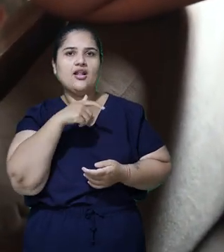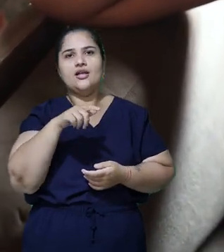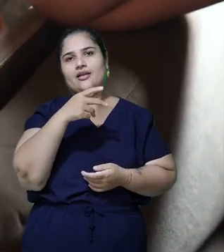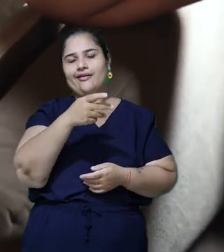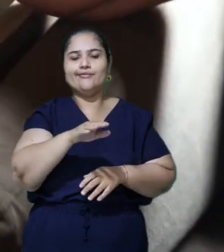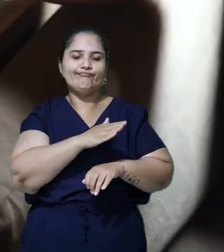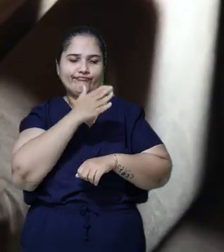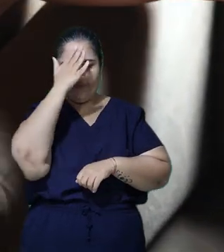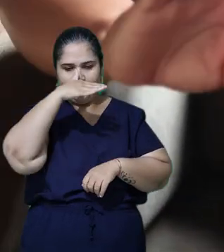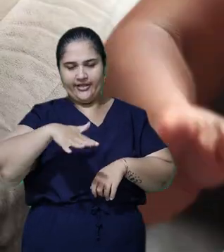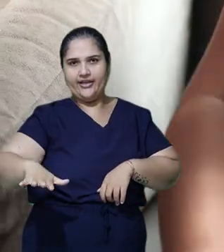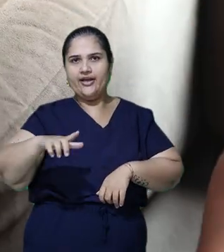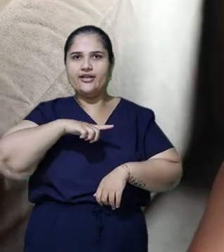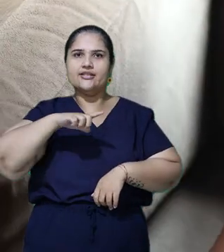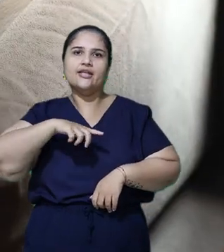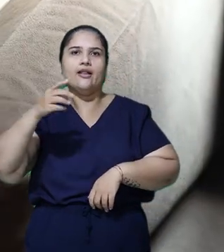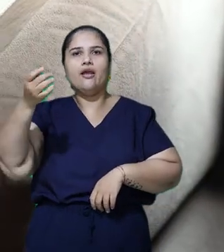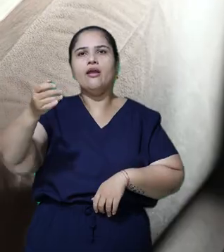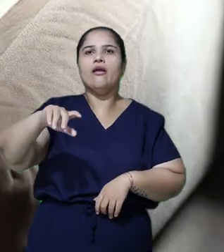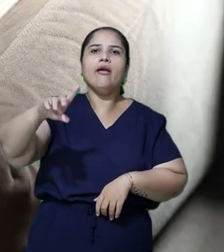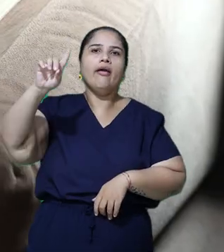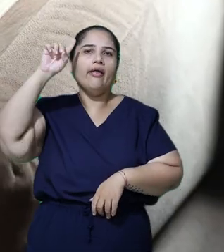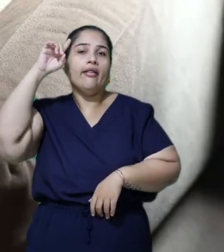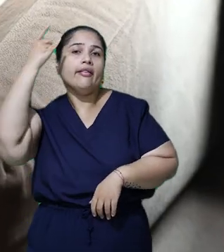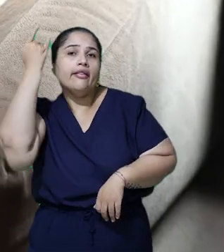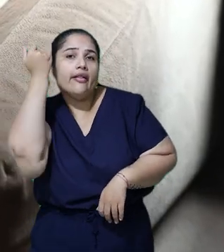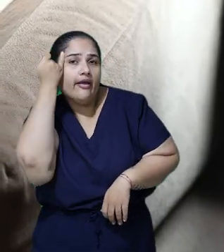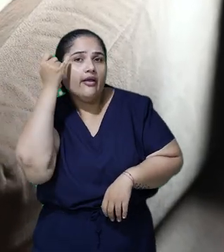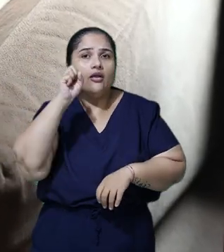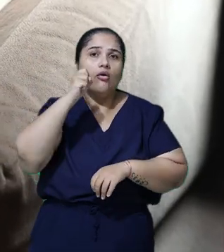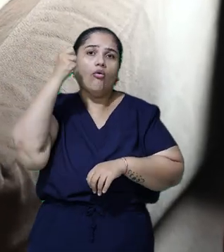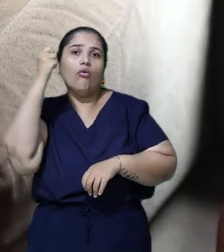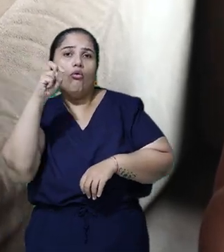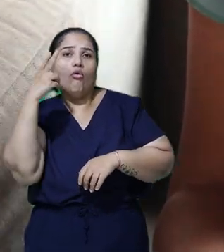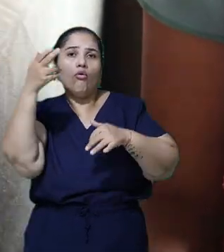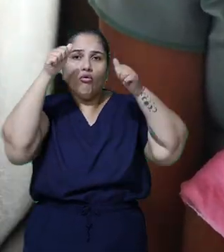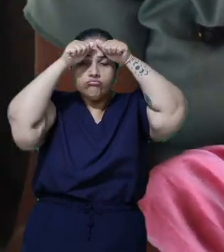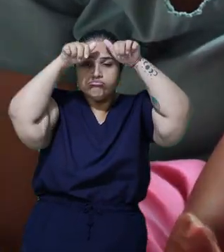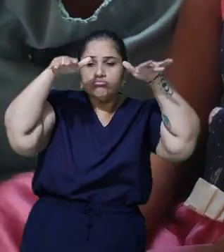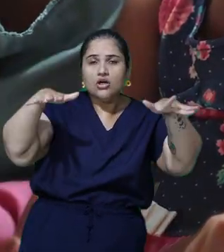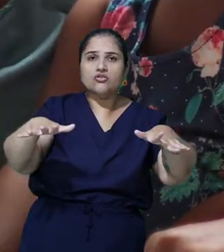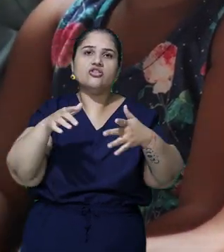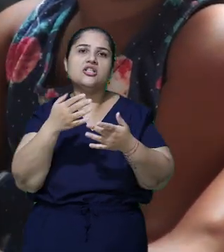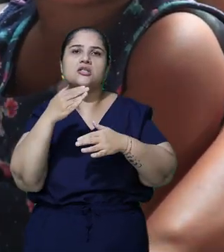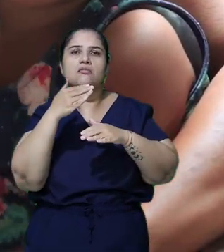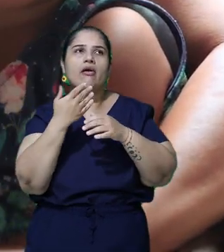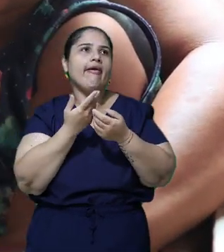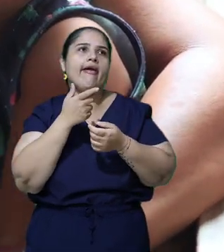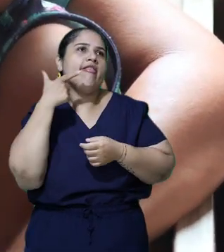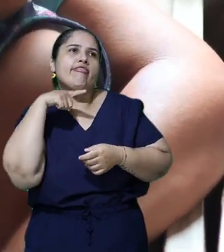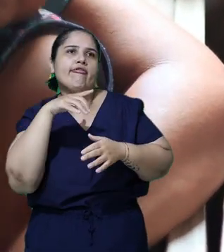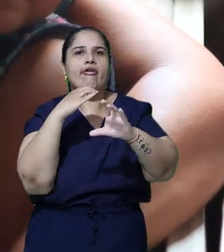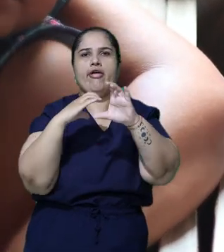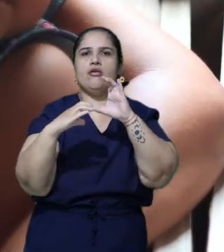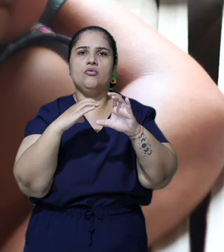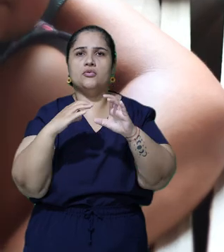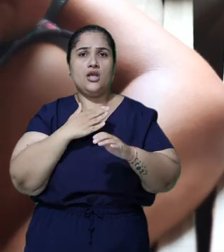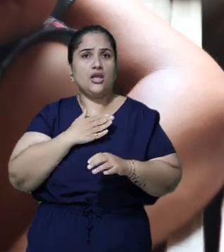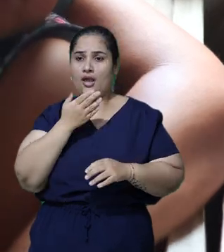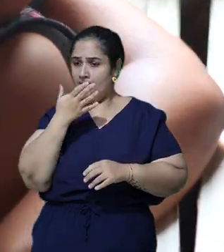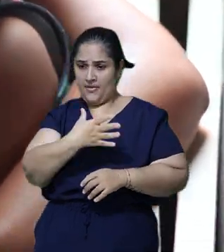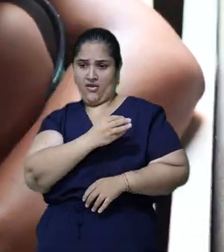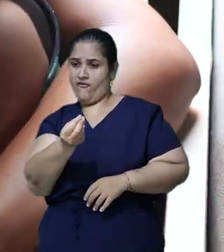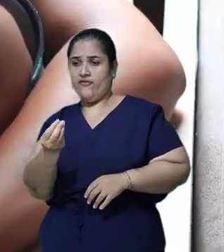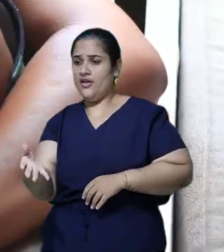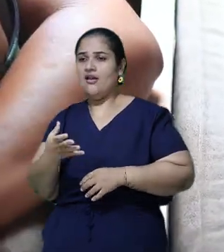espectro ou que tem deficiência intelectual geralmente não são comunicativa, né? Não consegue se expressar, e a Emily, ela se expressa muito